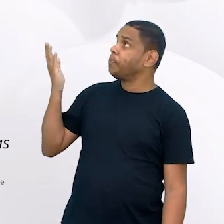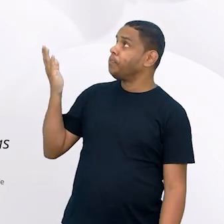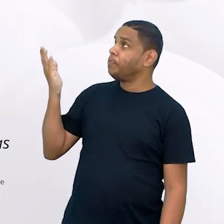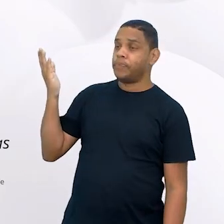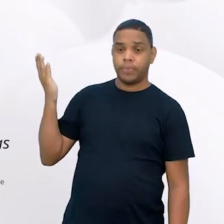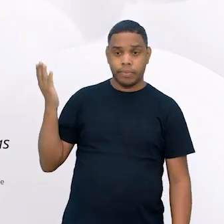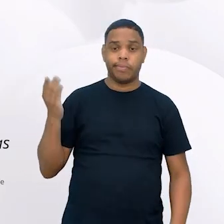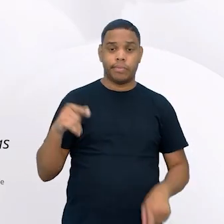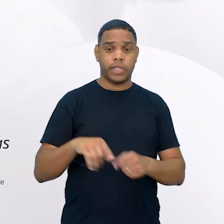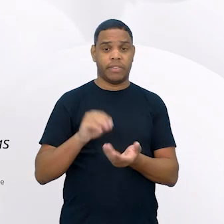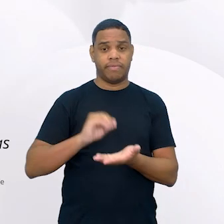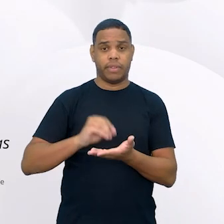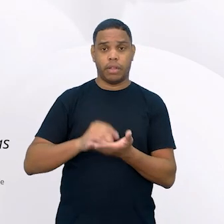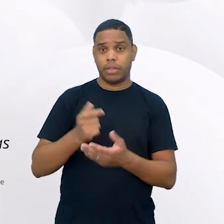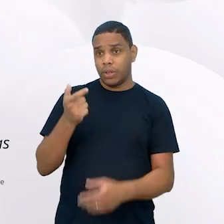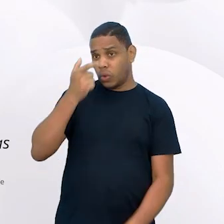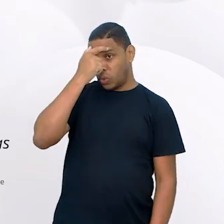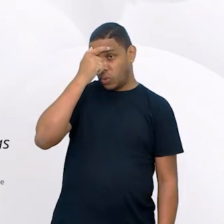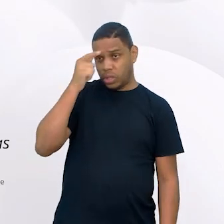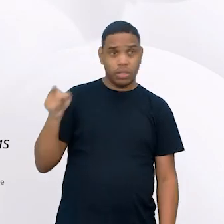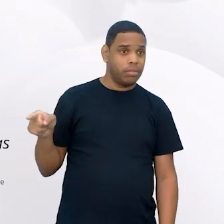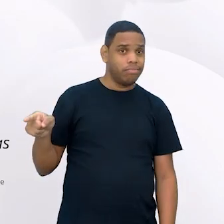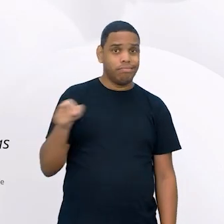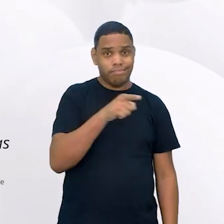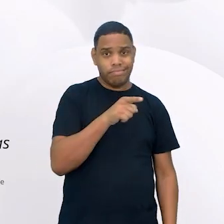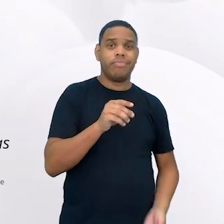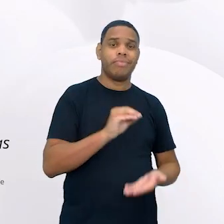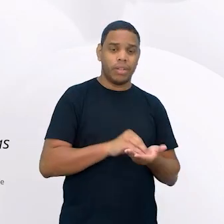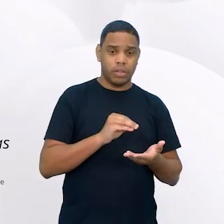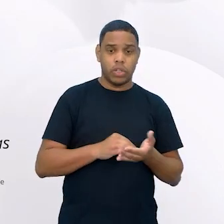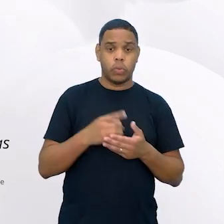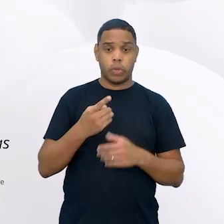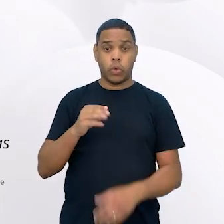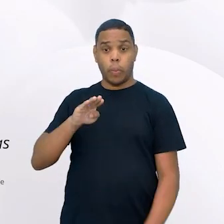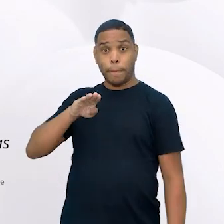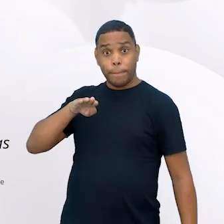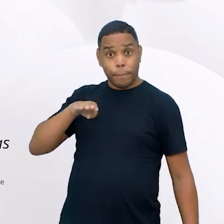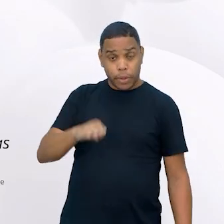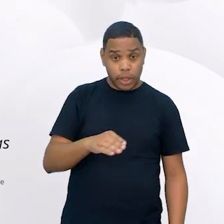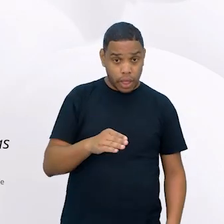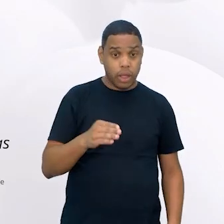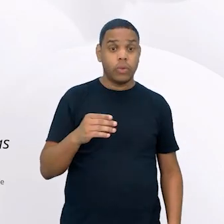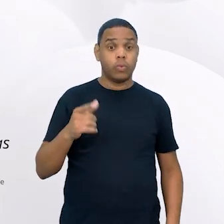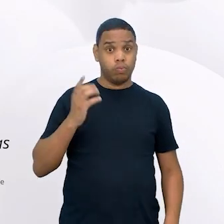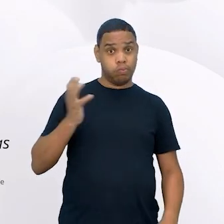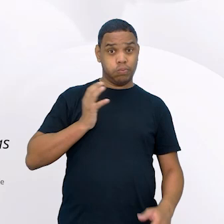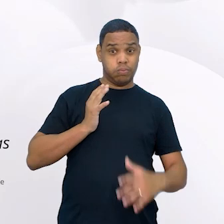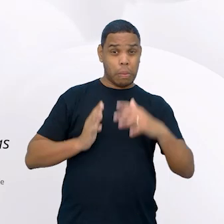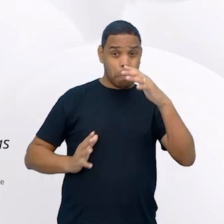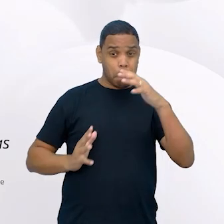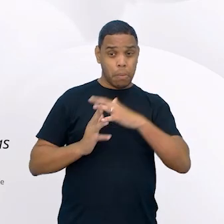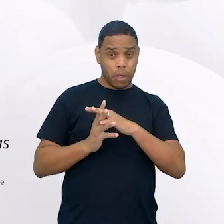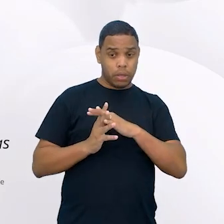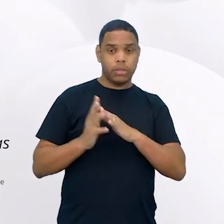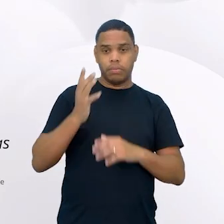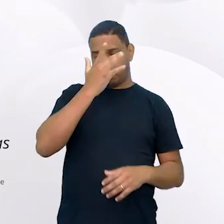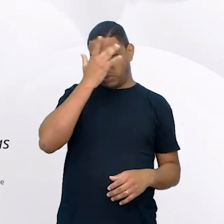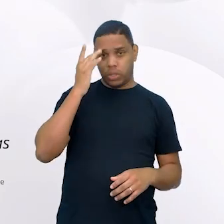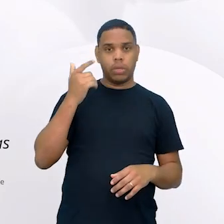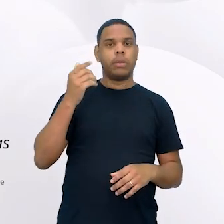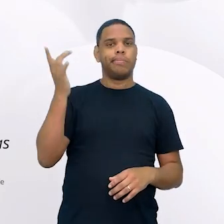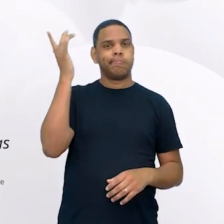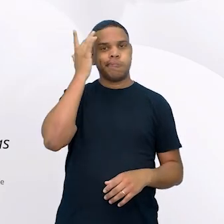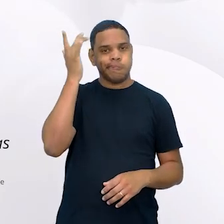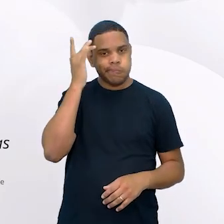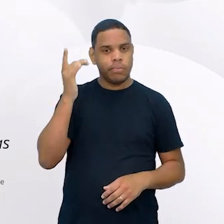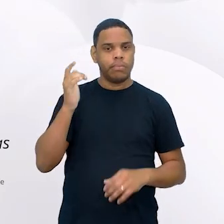de uma falta de consciência muito grande, porque teoricamente esse bilhão que está no topo seria as pessoas mais esclarecidas,